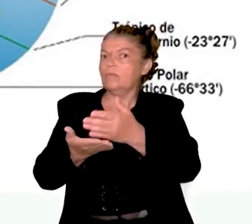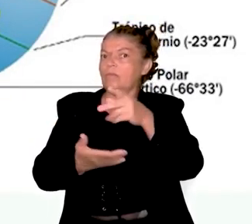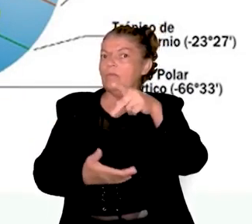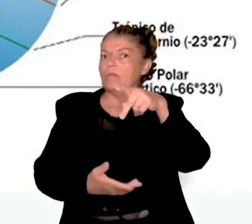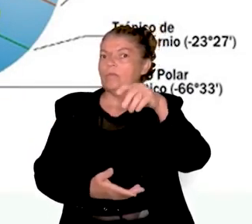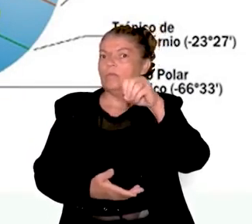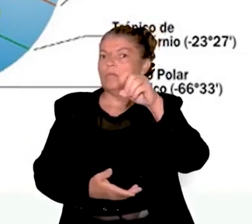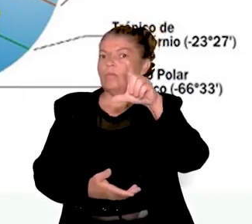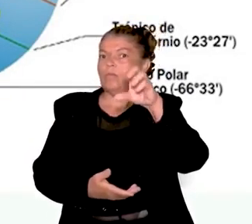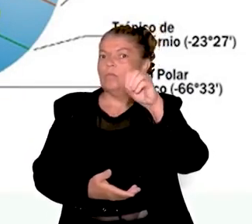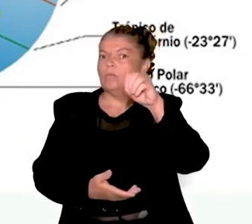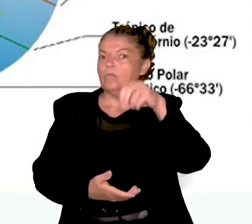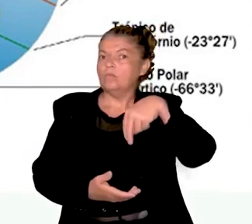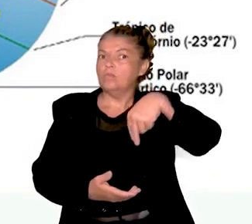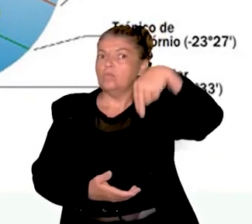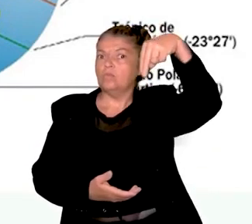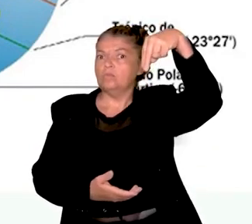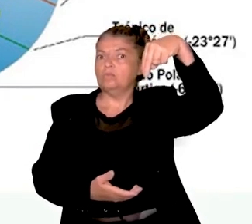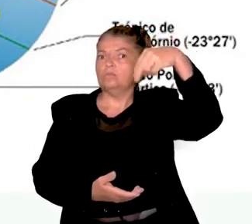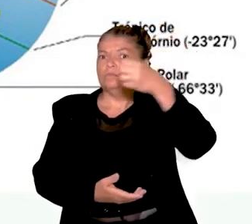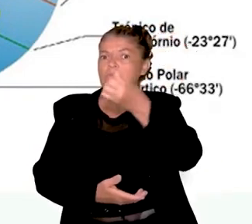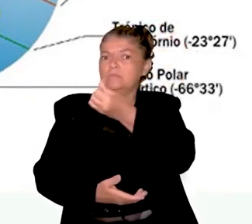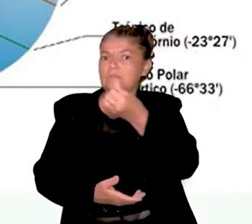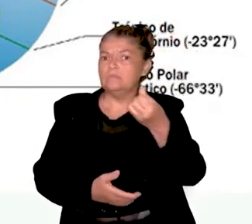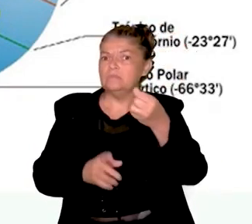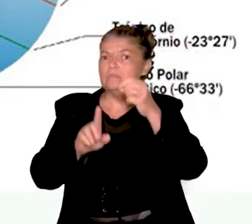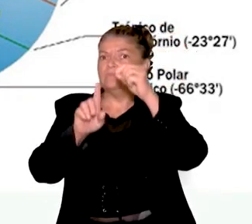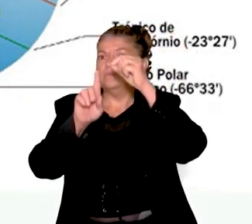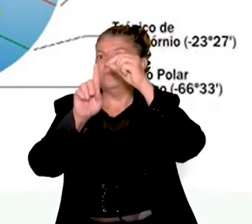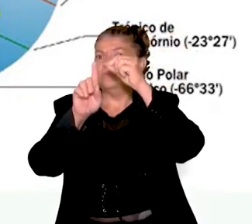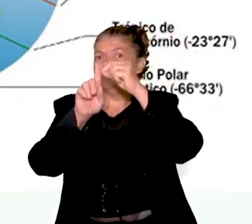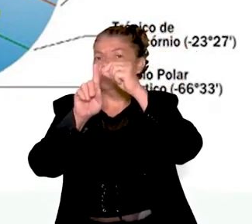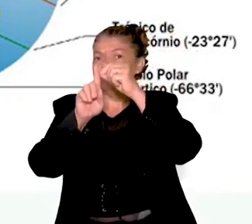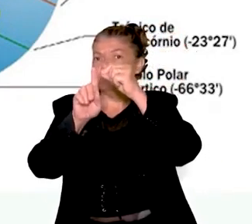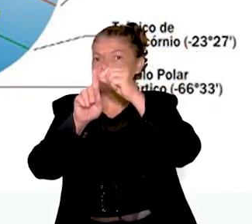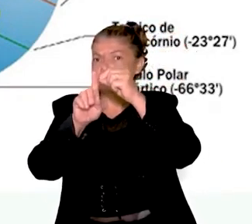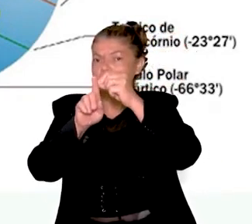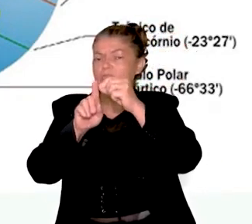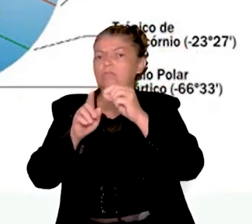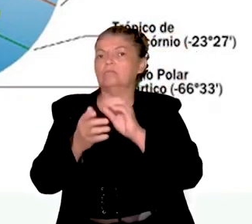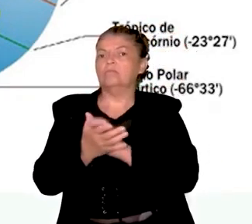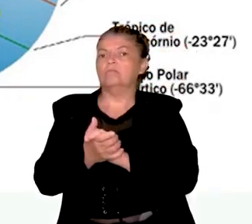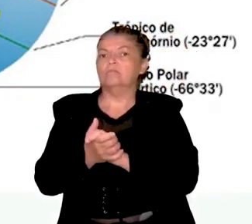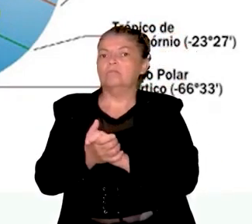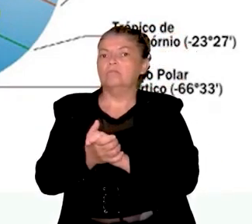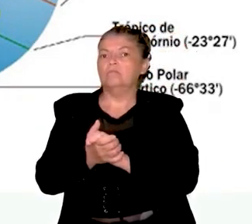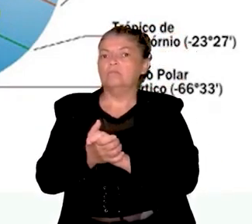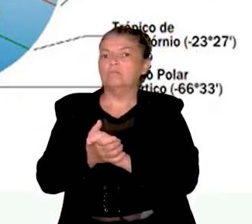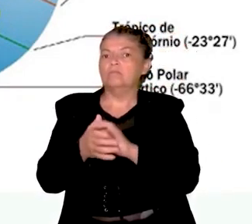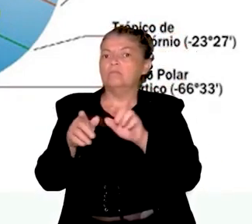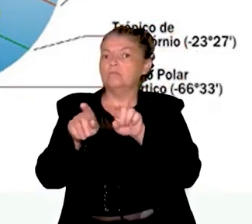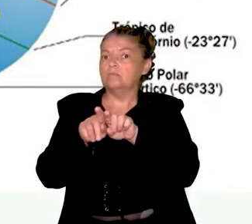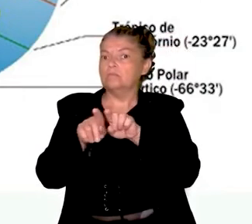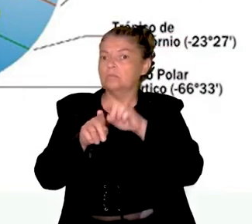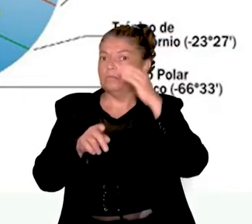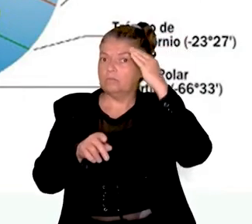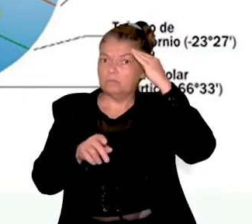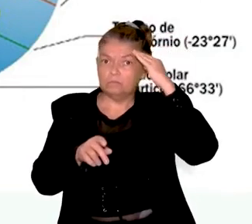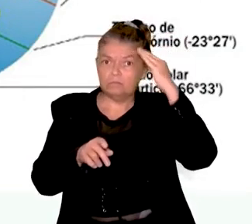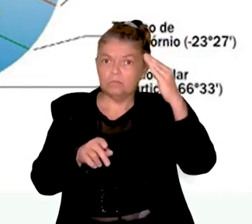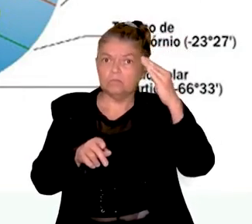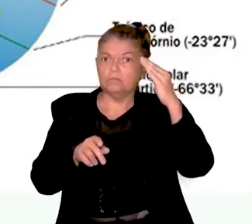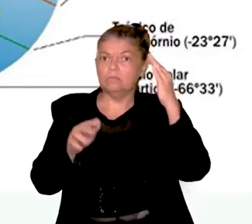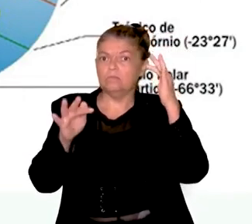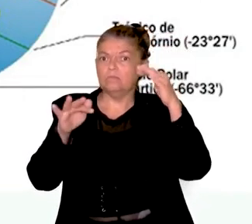Norte. Está a 66 graus de latitude norte. E o ponto principal, o final,